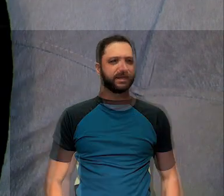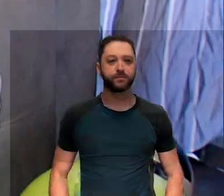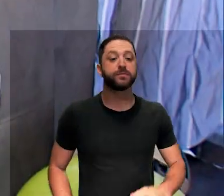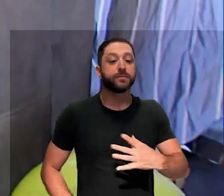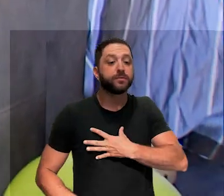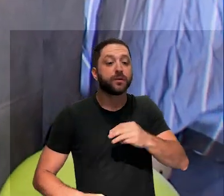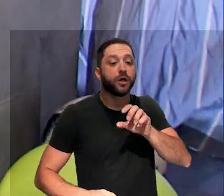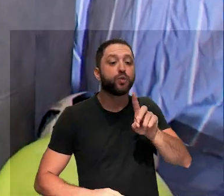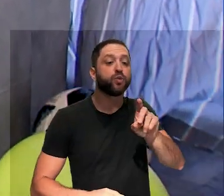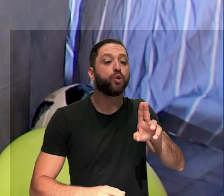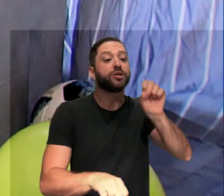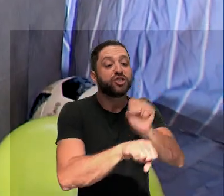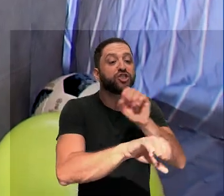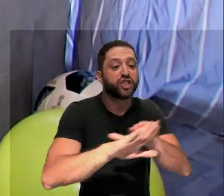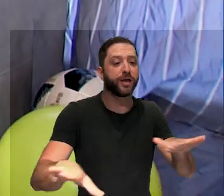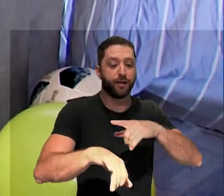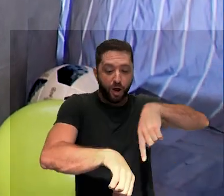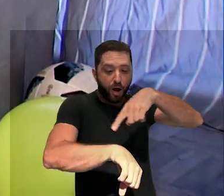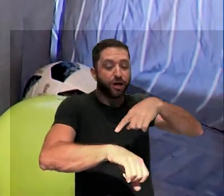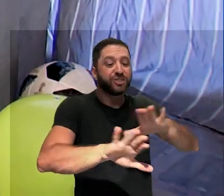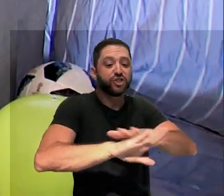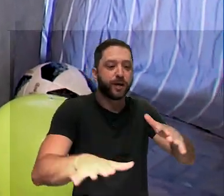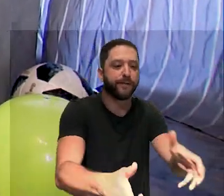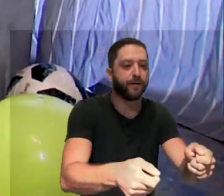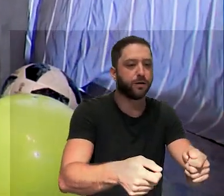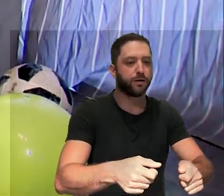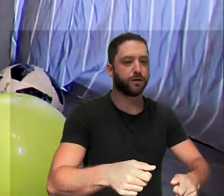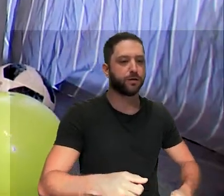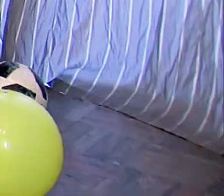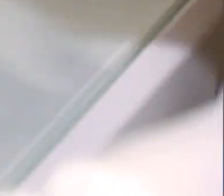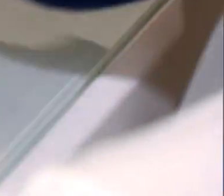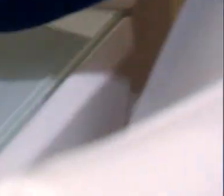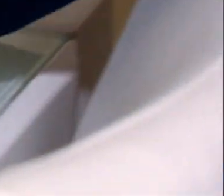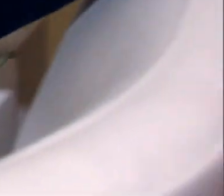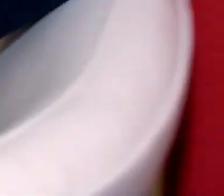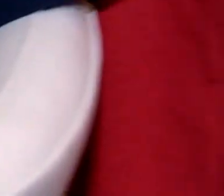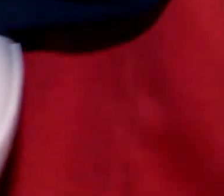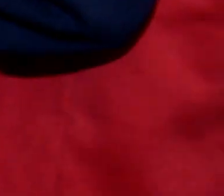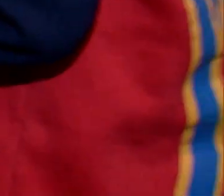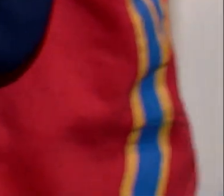hoje, né? Dudu, chega. Já tá muito feio. Chega.